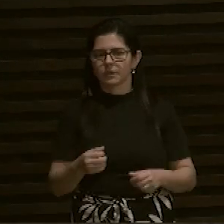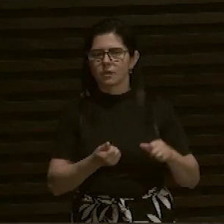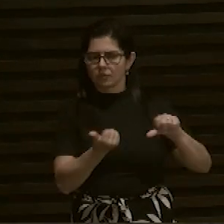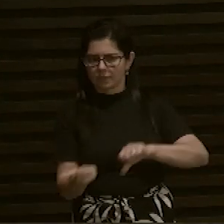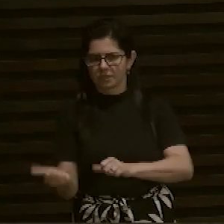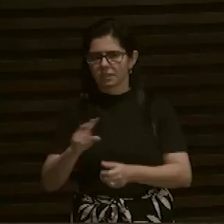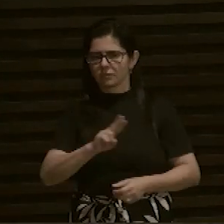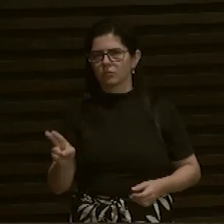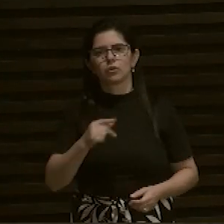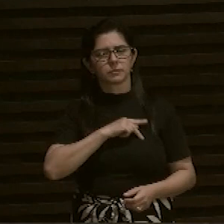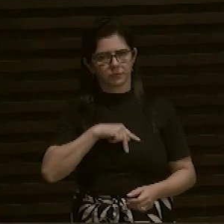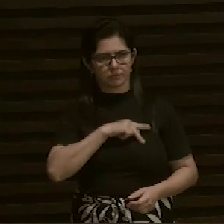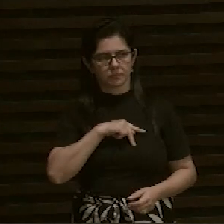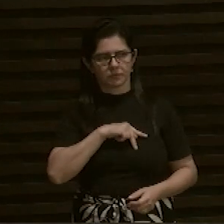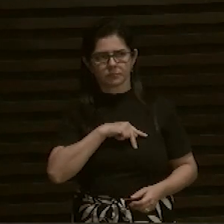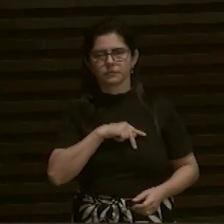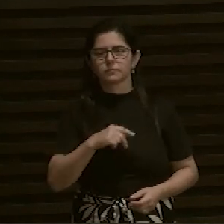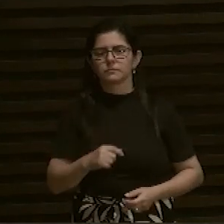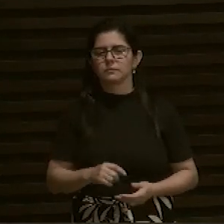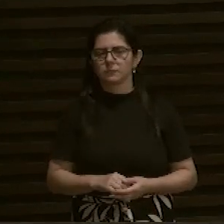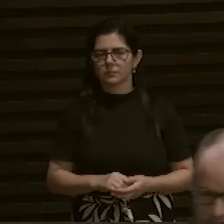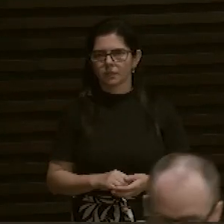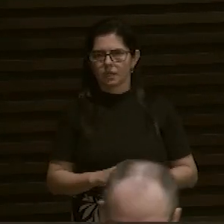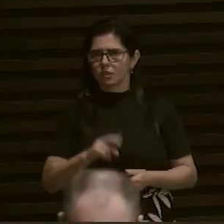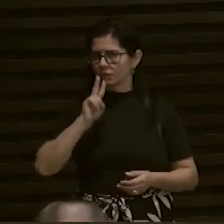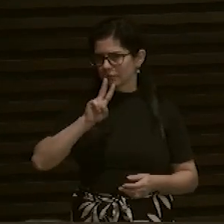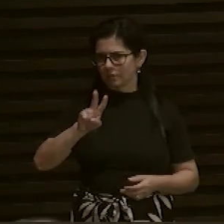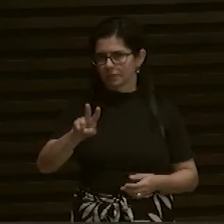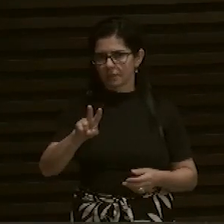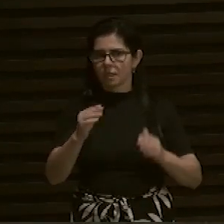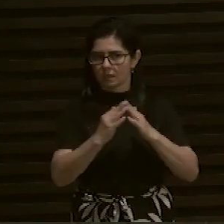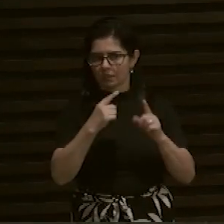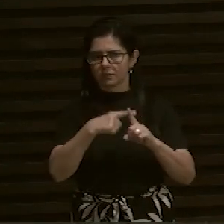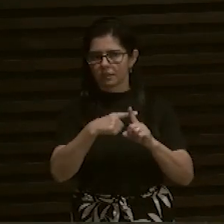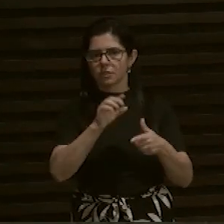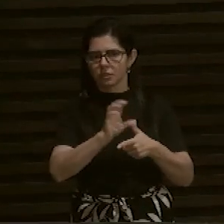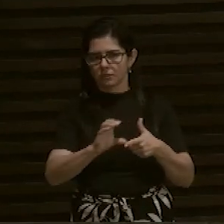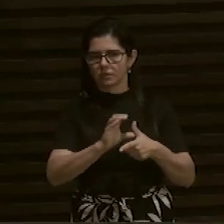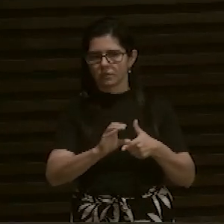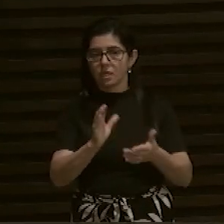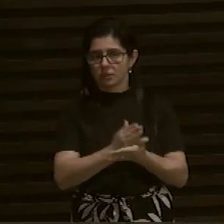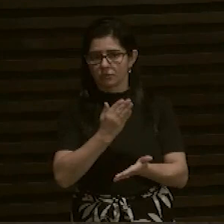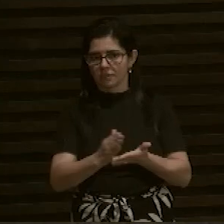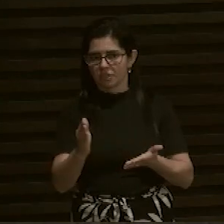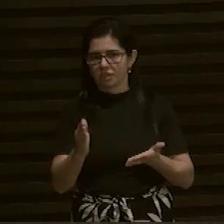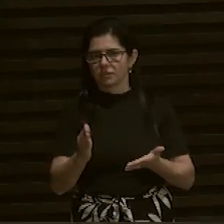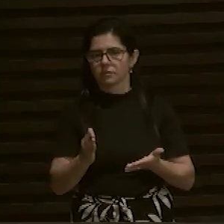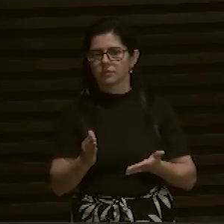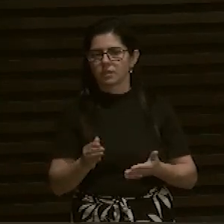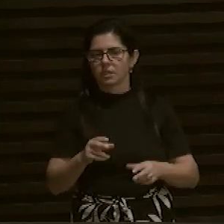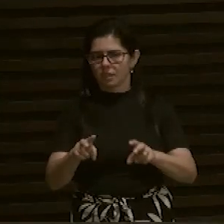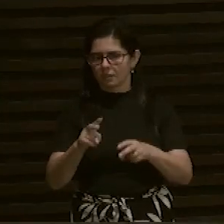Paulo? Então, a gente vê aqui que a igreja de Corinto eles estavam se dividindo, de fato, em torno de homens, né?